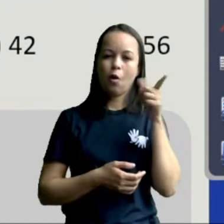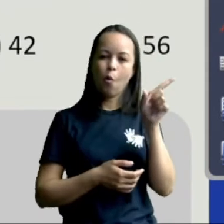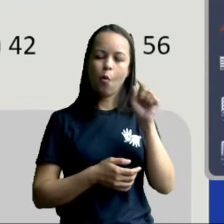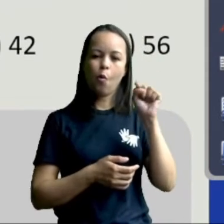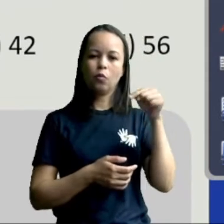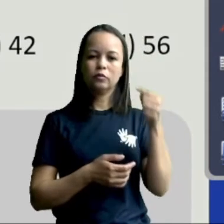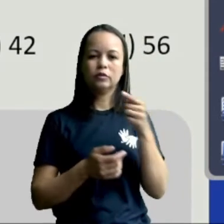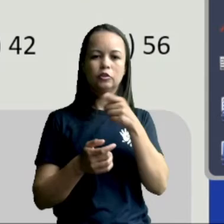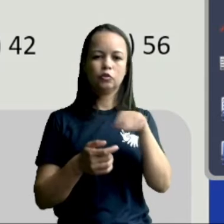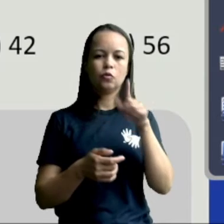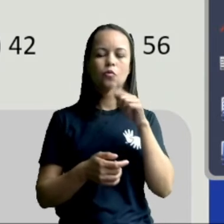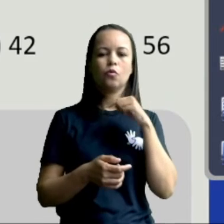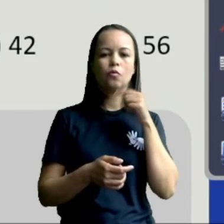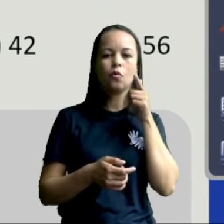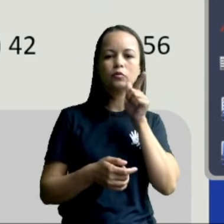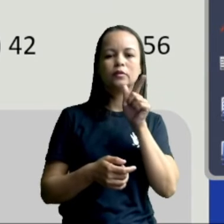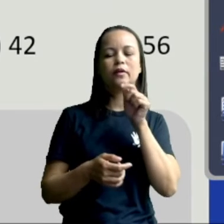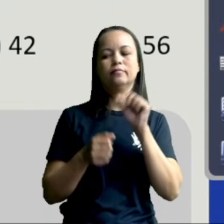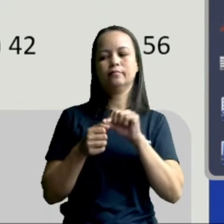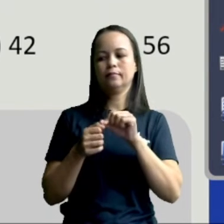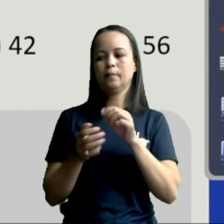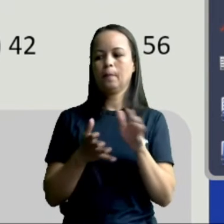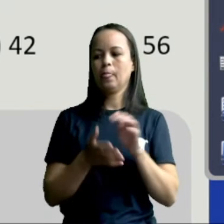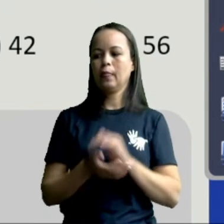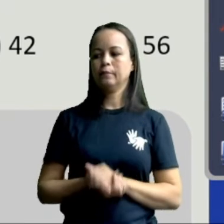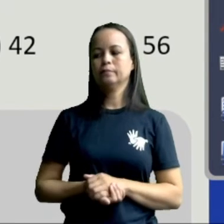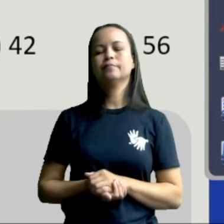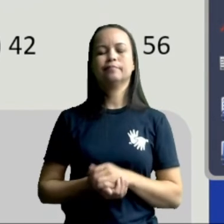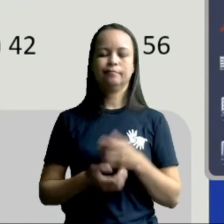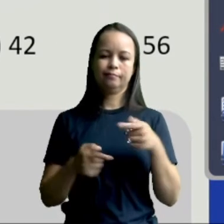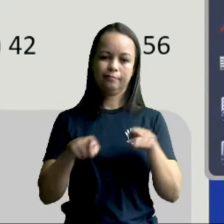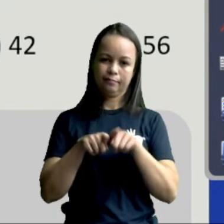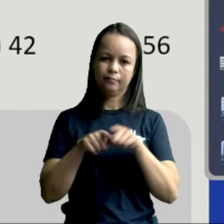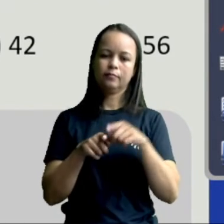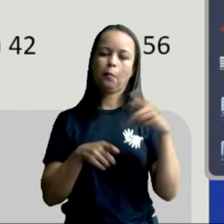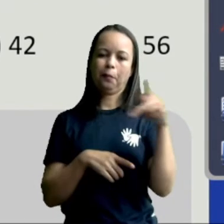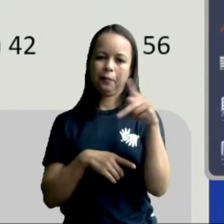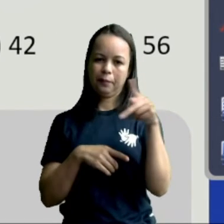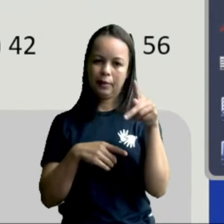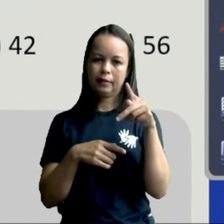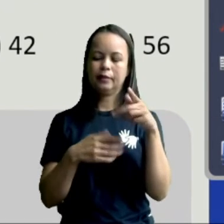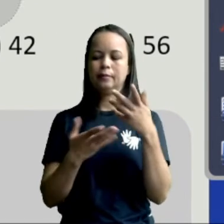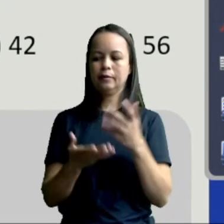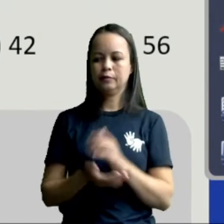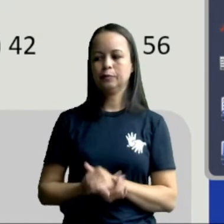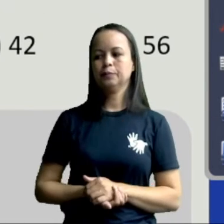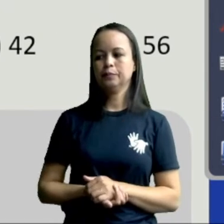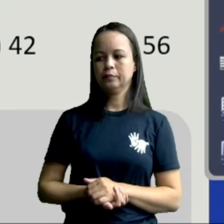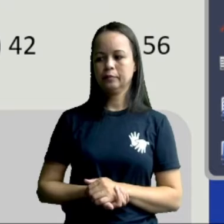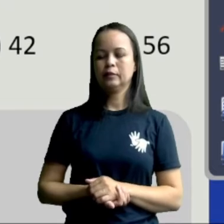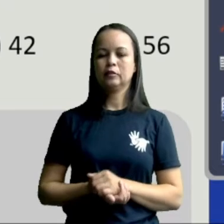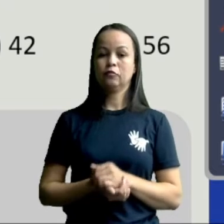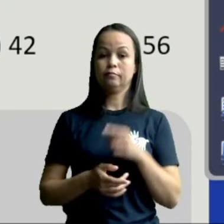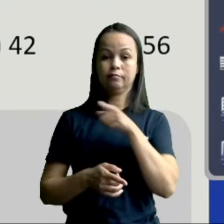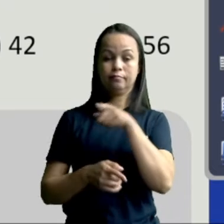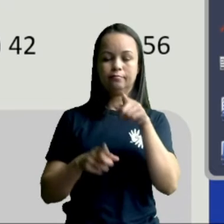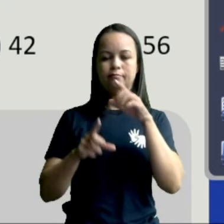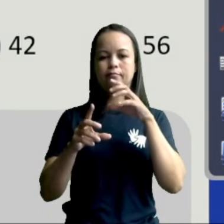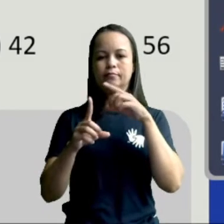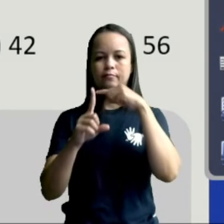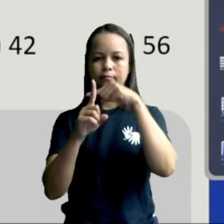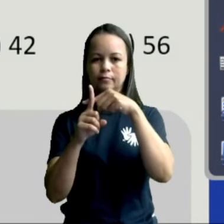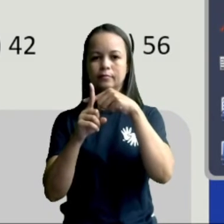fazer, né? Então, vamos em busca de área. Aqui nós temos de novo questão de perímetro, tá bom? Então, você vai somar